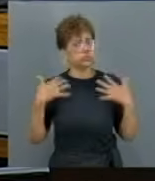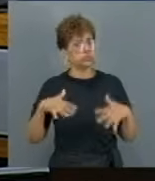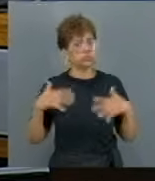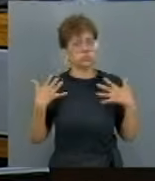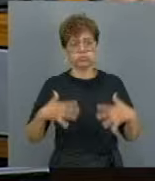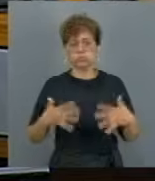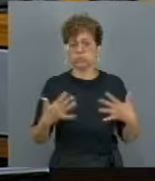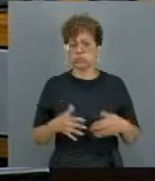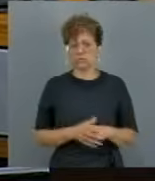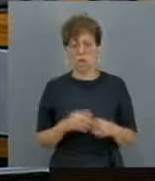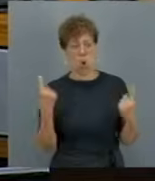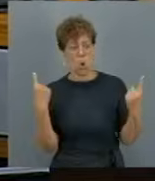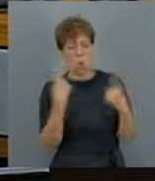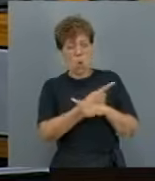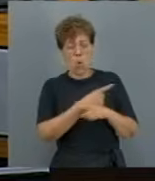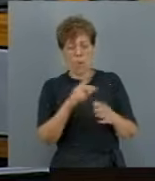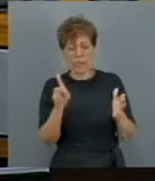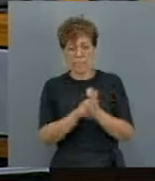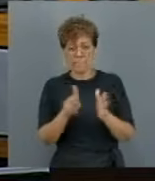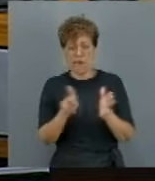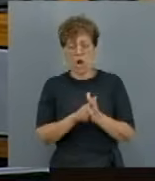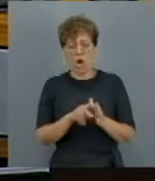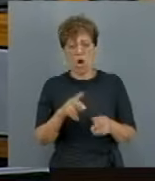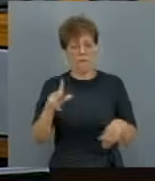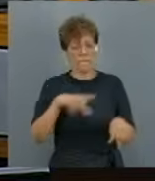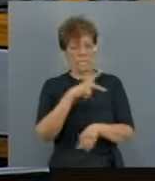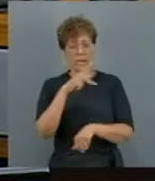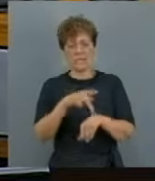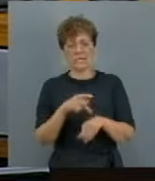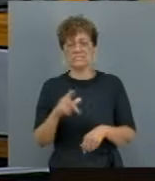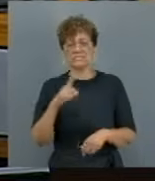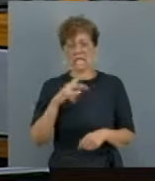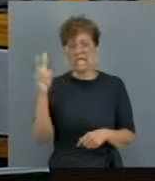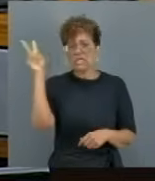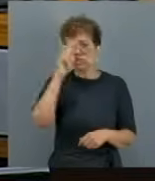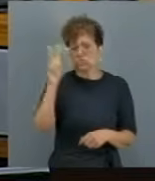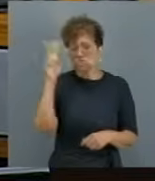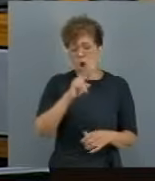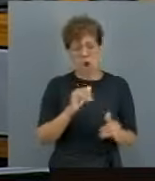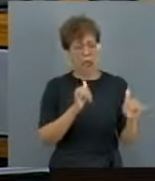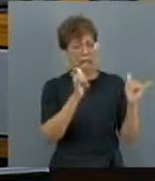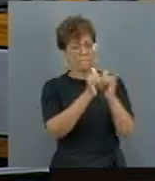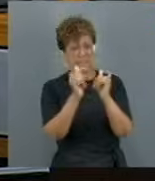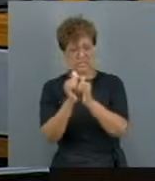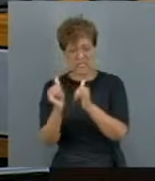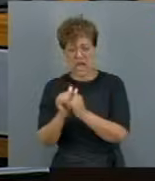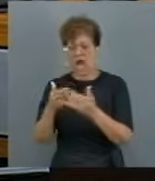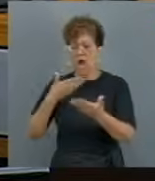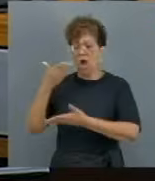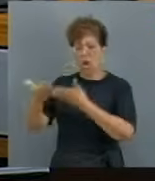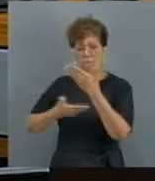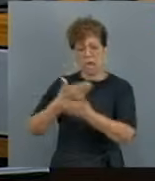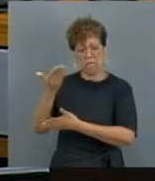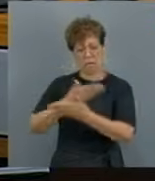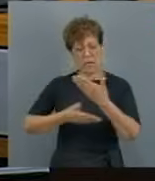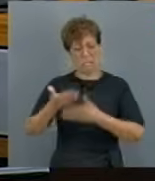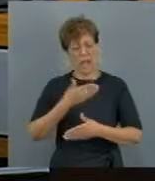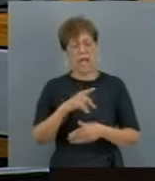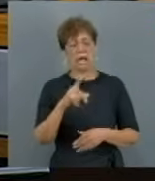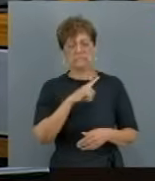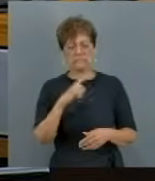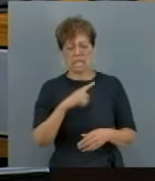Fala contra a anistia. Esse país tem um histórico de anistias, de conciliação, de pacificação, nobre senador